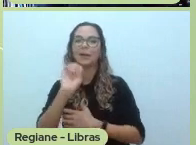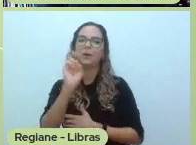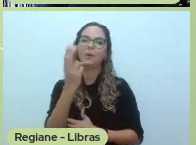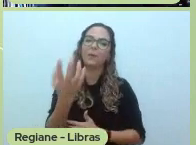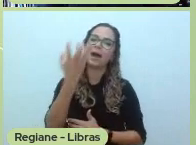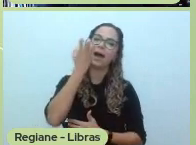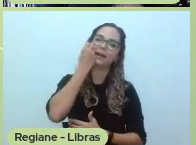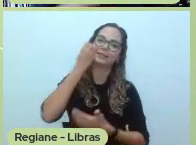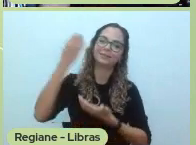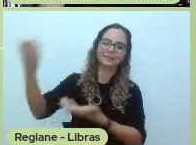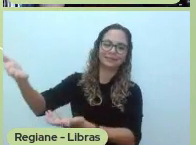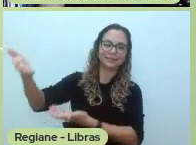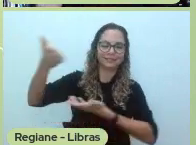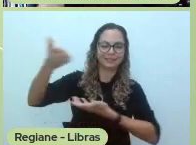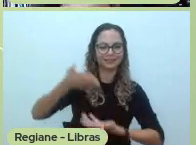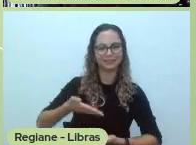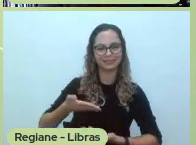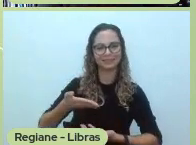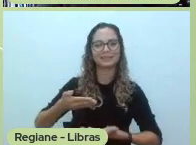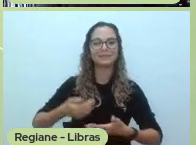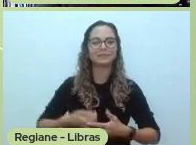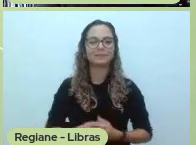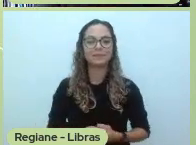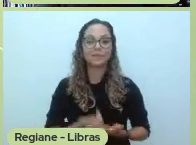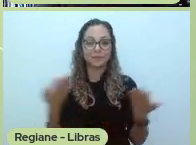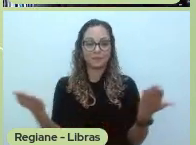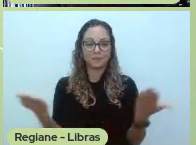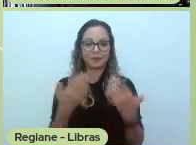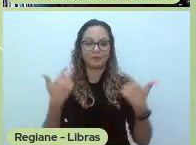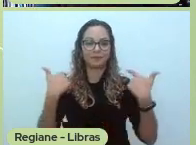agora, com o modelo de trabalho híbrido, a